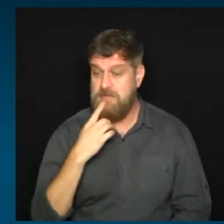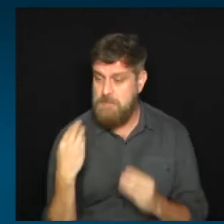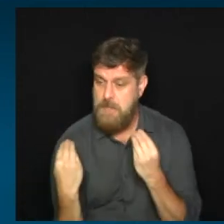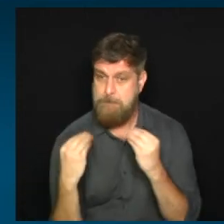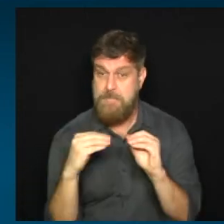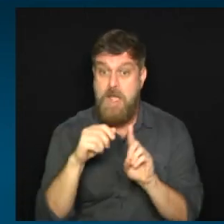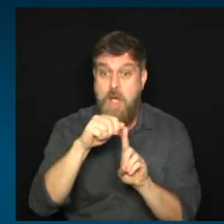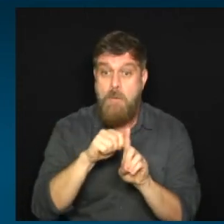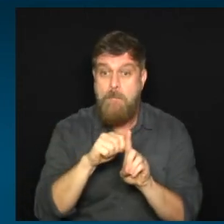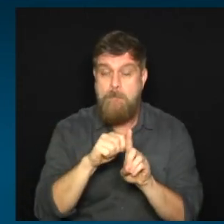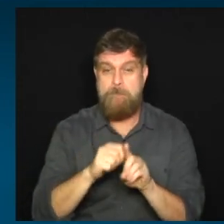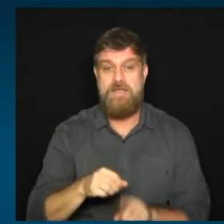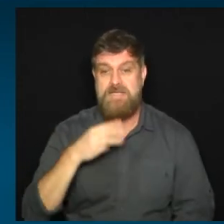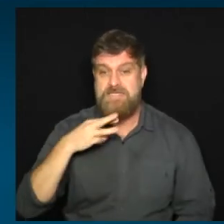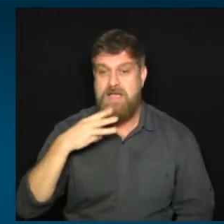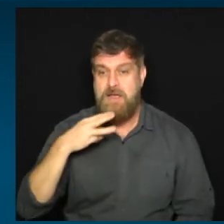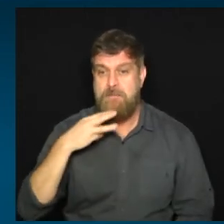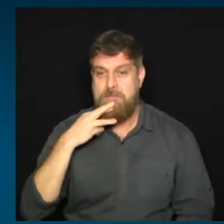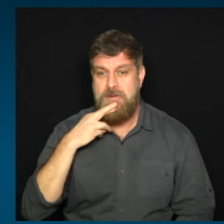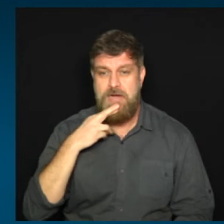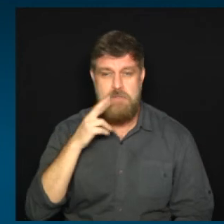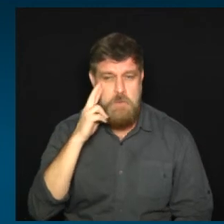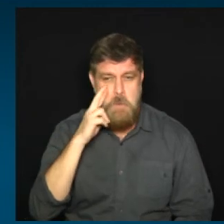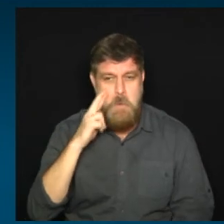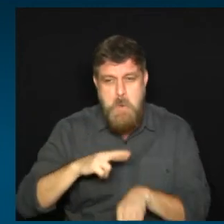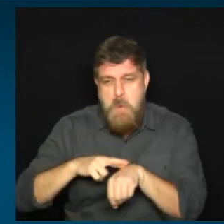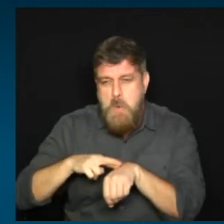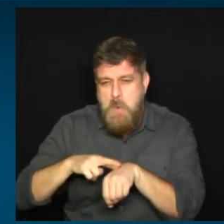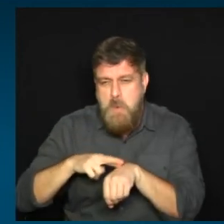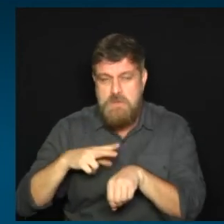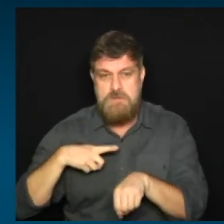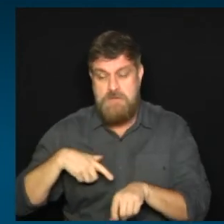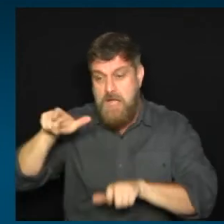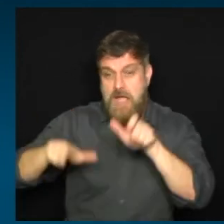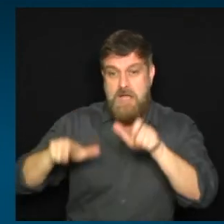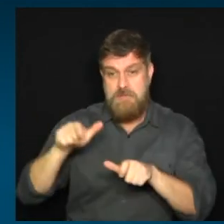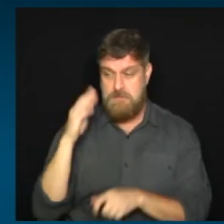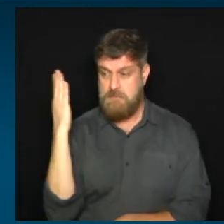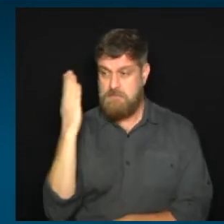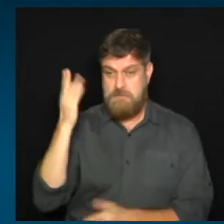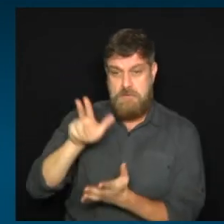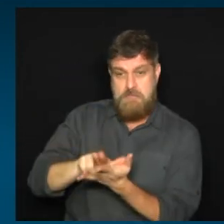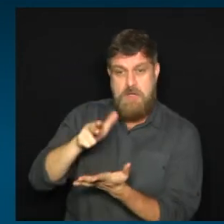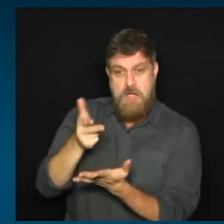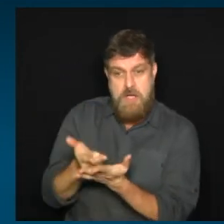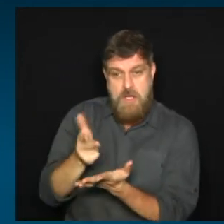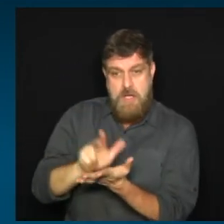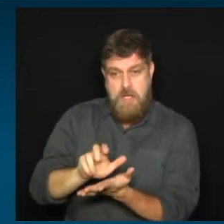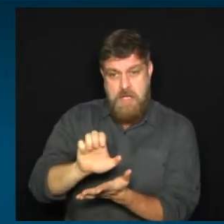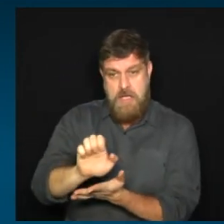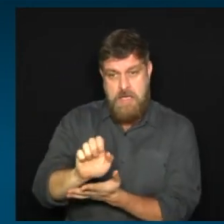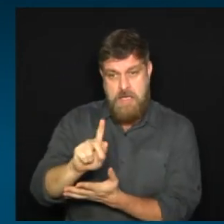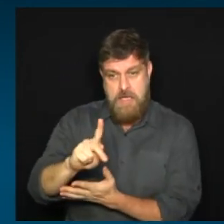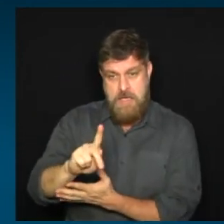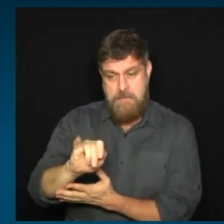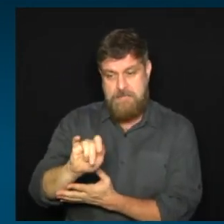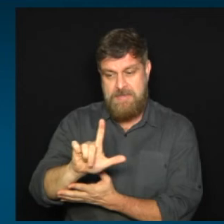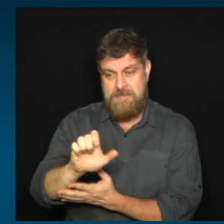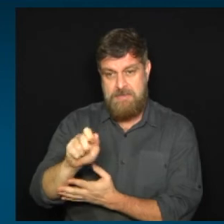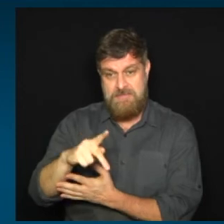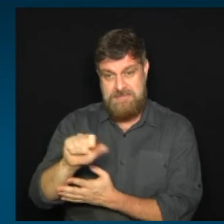mês Março Roxo, dedicado à defesa dos direitos da pessoa com epilepsia. O item 2 é o projeto de lei do vereador